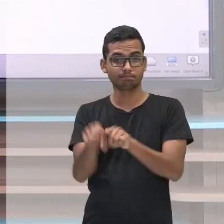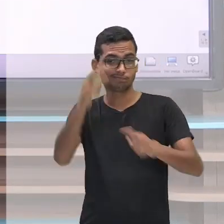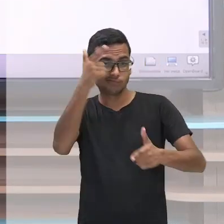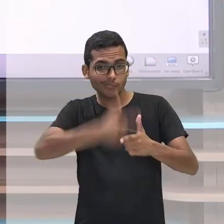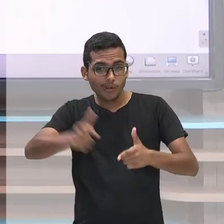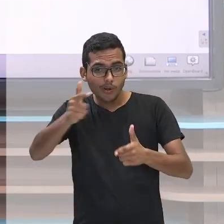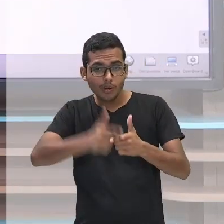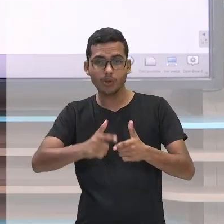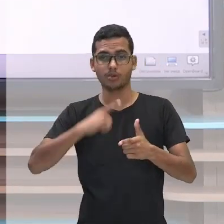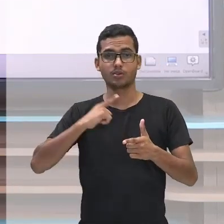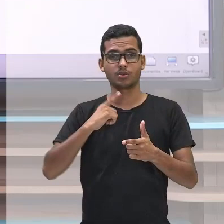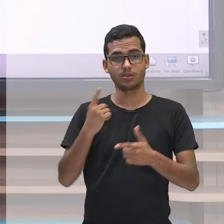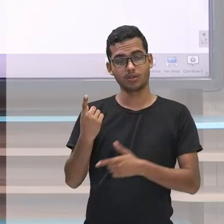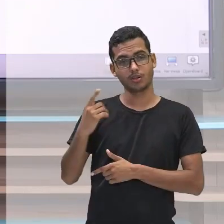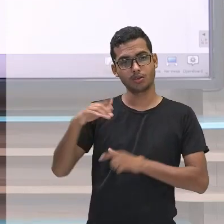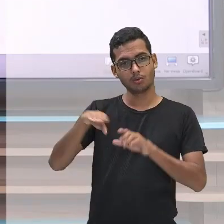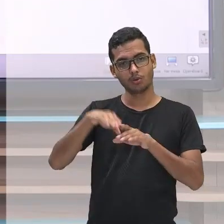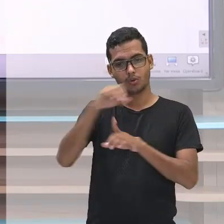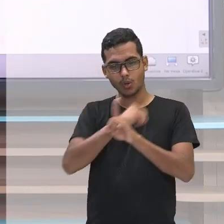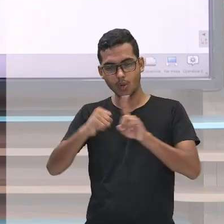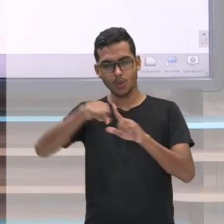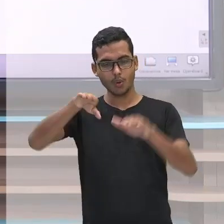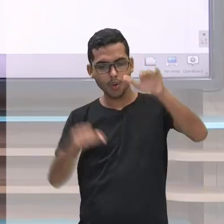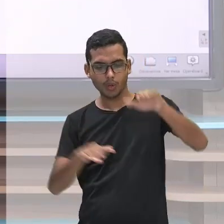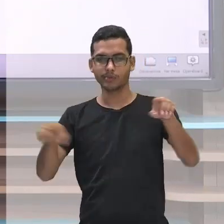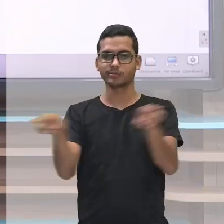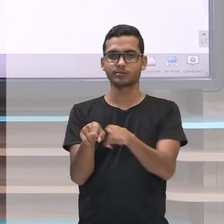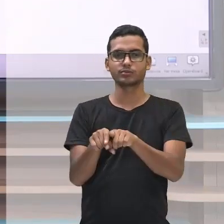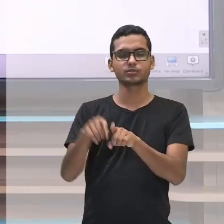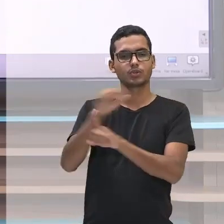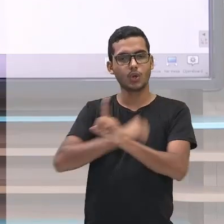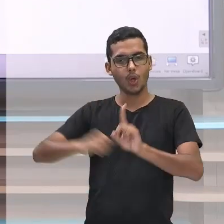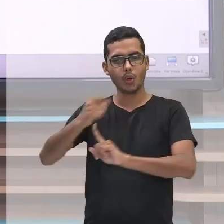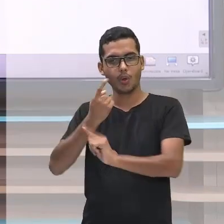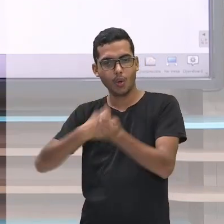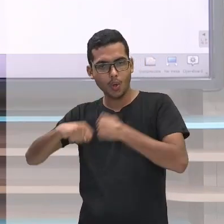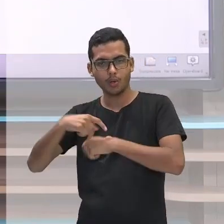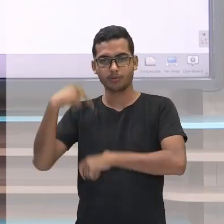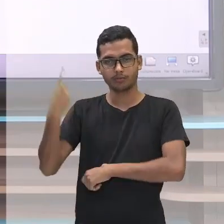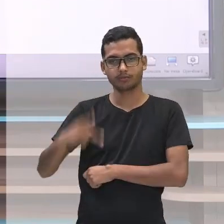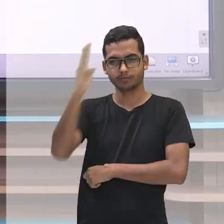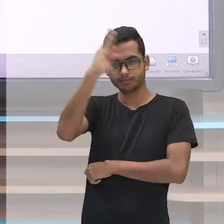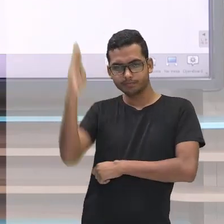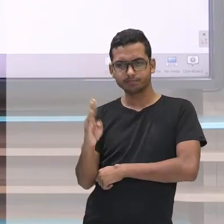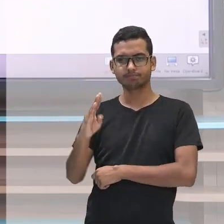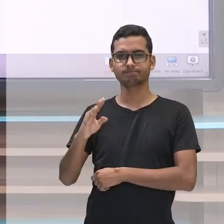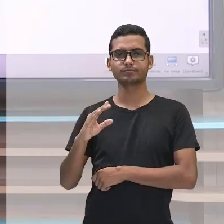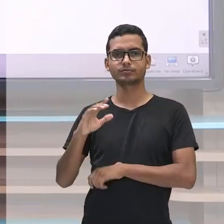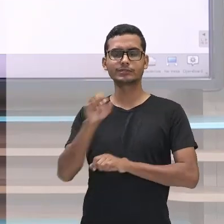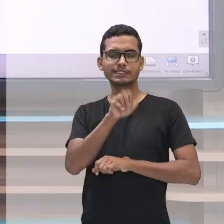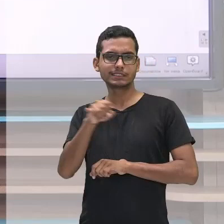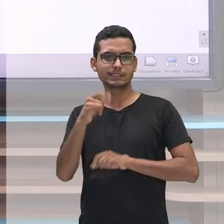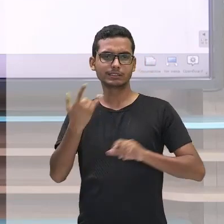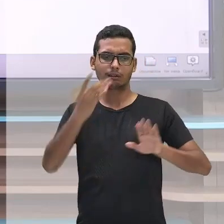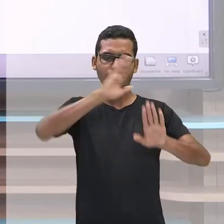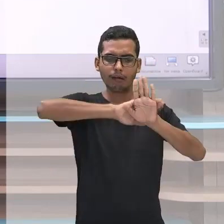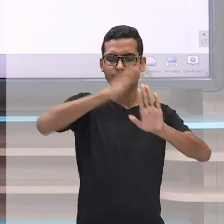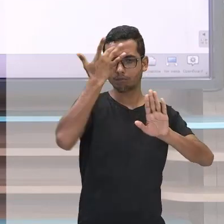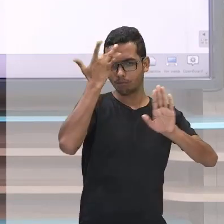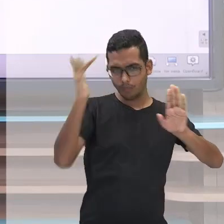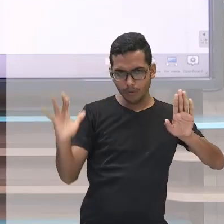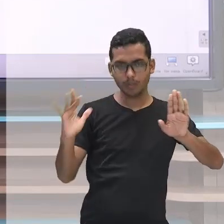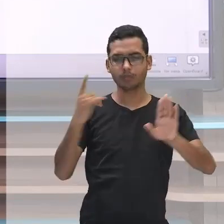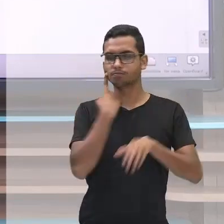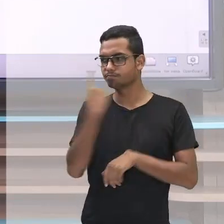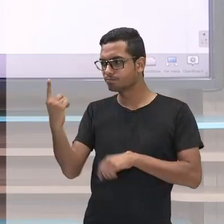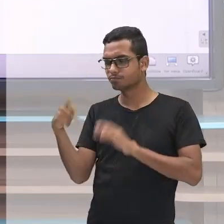problemas de desigualdade social, socioeconômica no nosso país, mas se eu não sei disso, ao interpretar em um